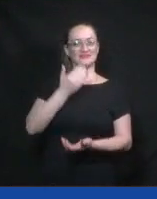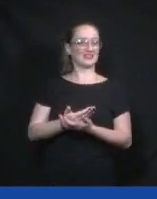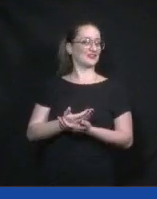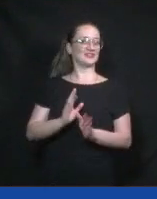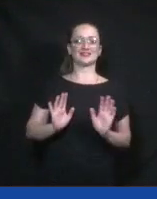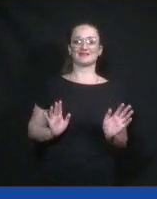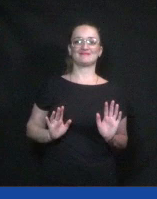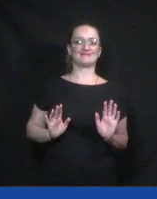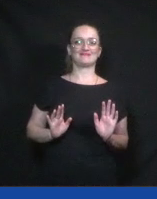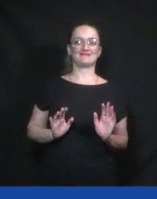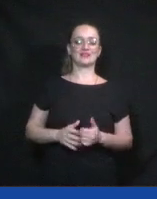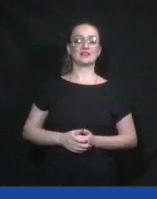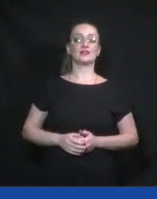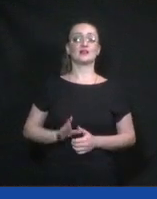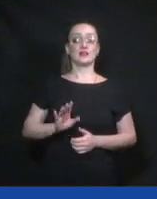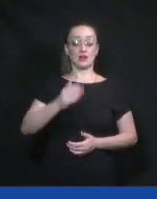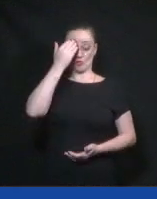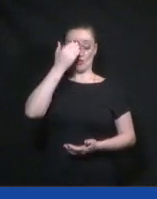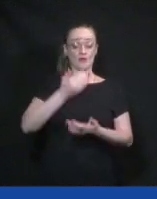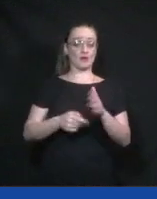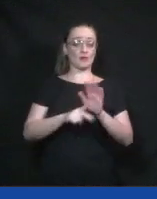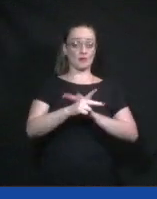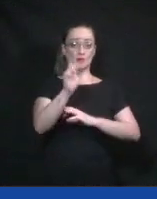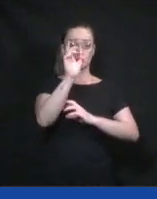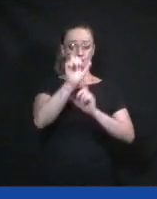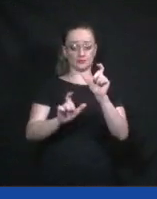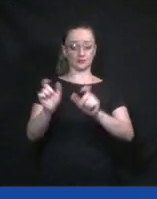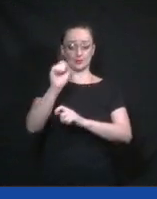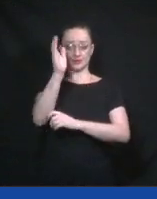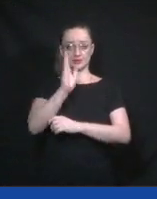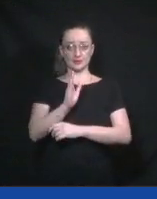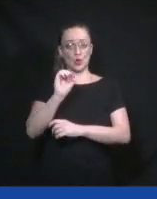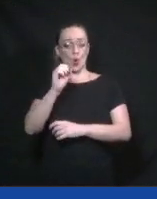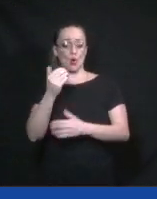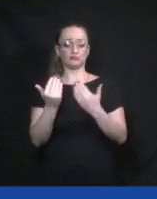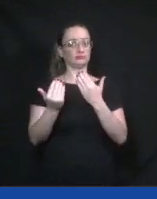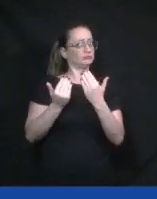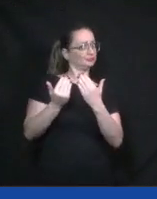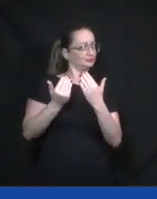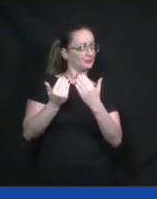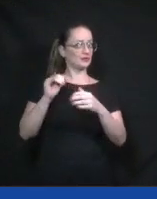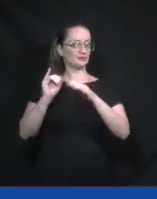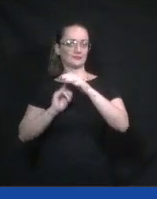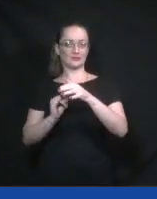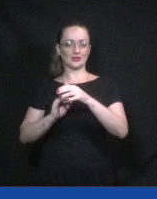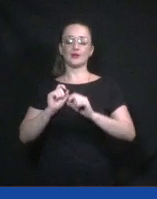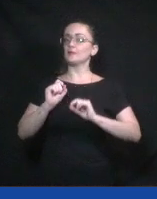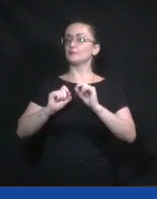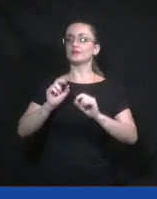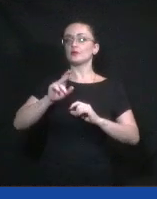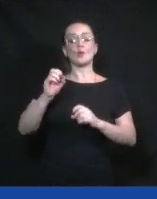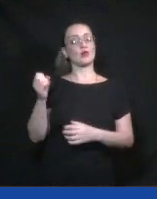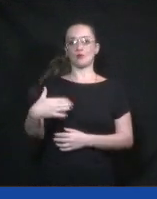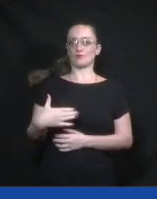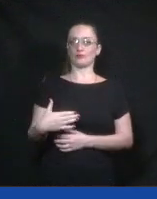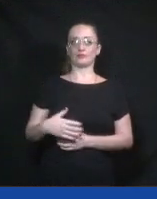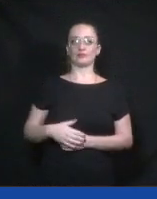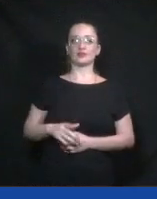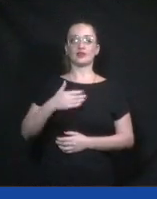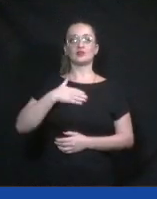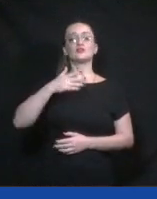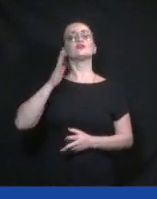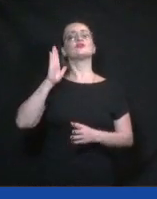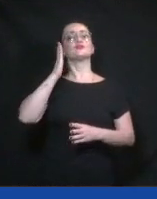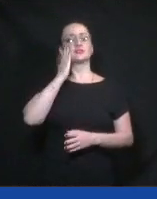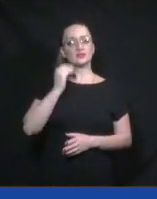situação e a confiança do brasileiro nas instituições o ABS Confiança dos brasileiros nas instituições não é algo novo e a gente